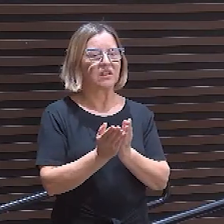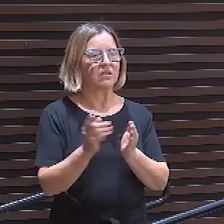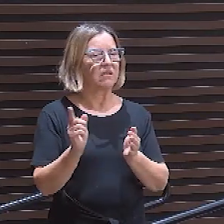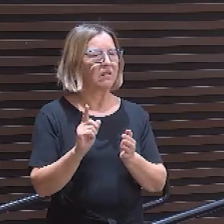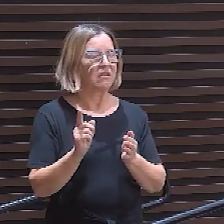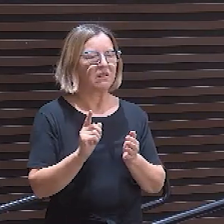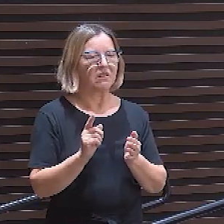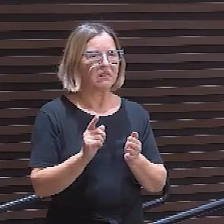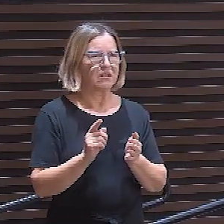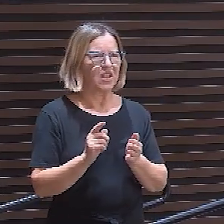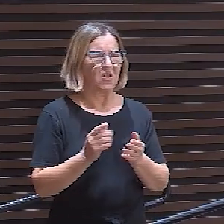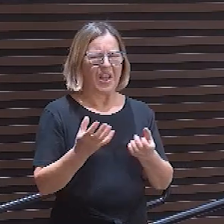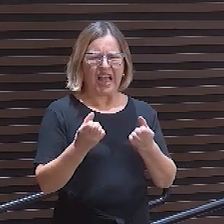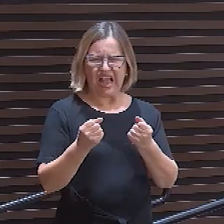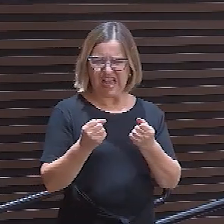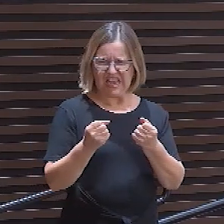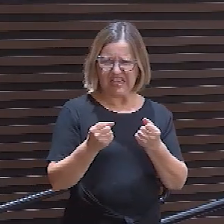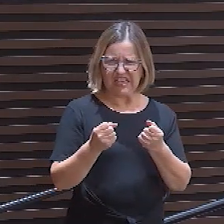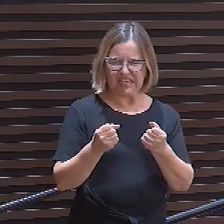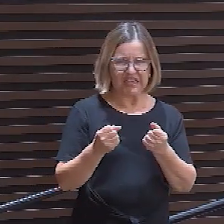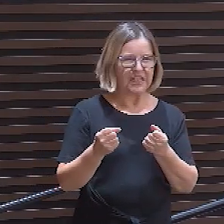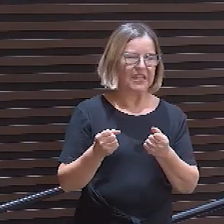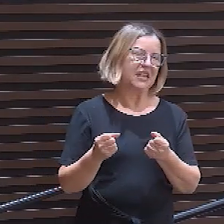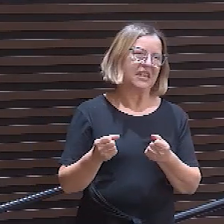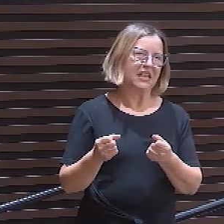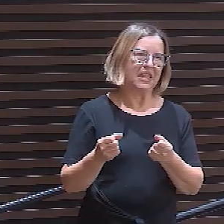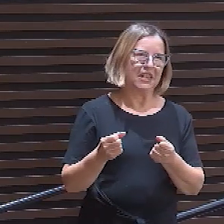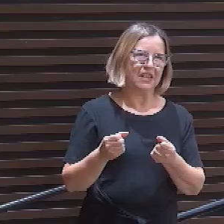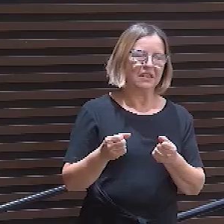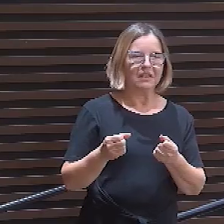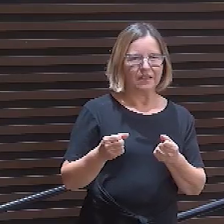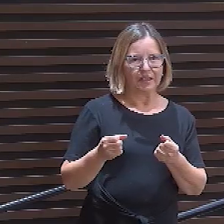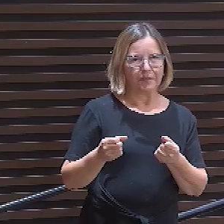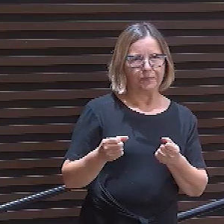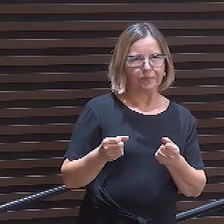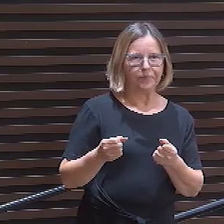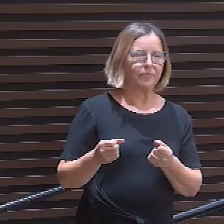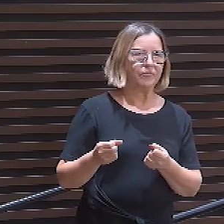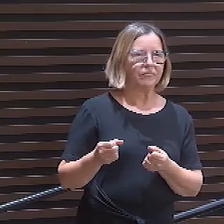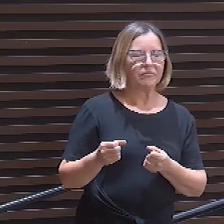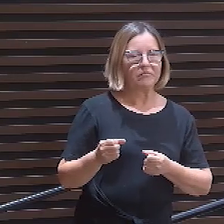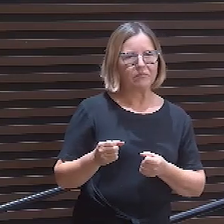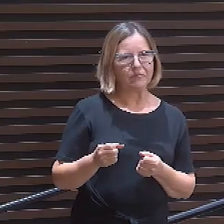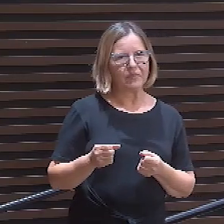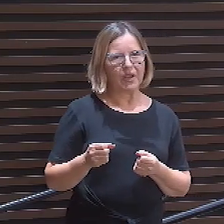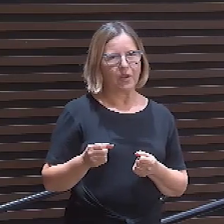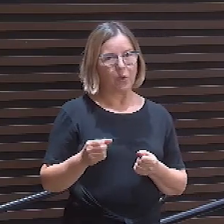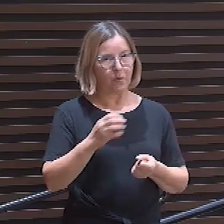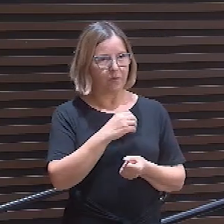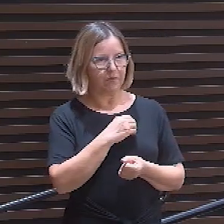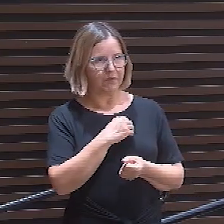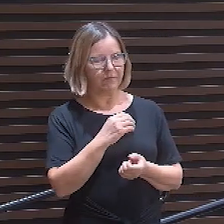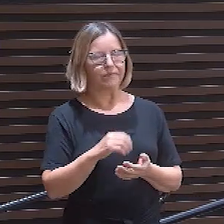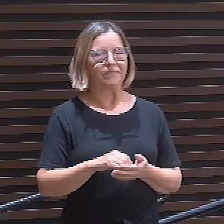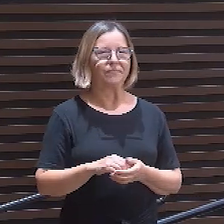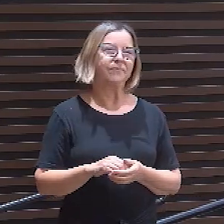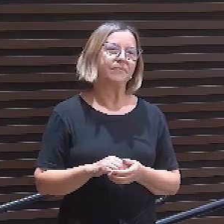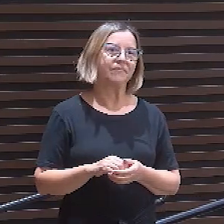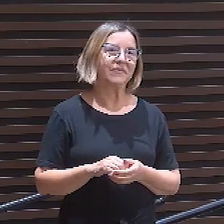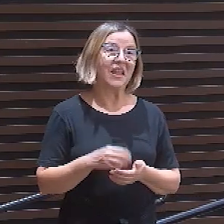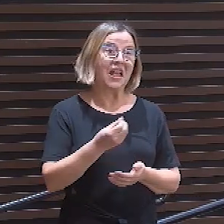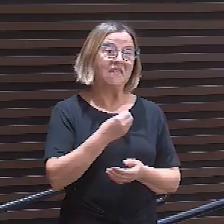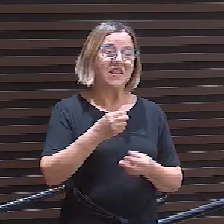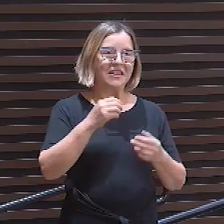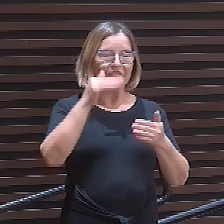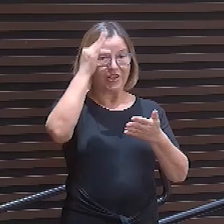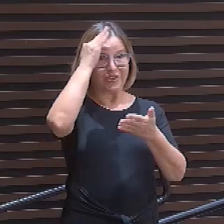ninguém. Ele fica firme, olhando sempre o invisível. A vida de fé que Moisés viveu é um